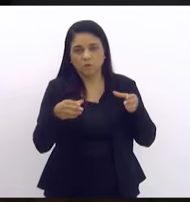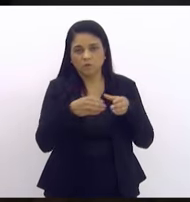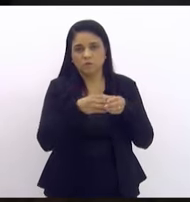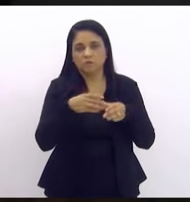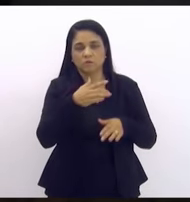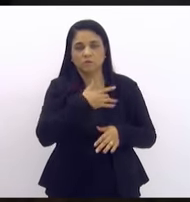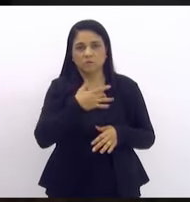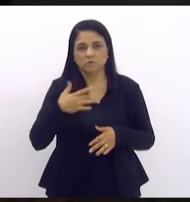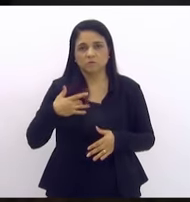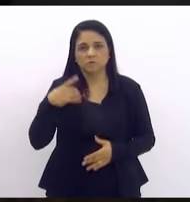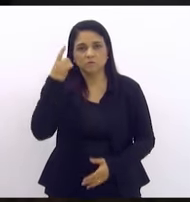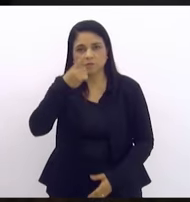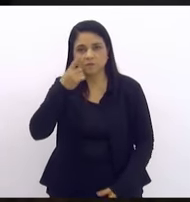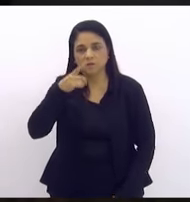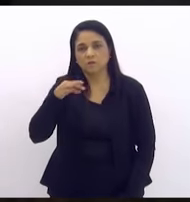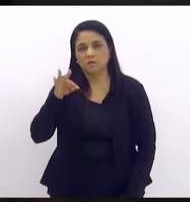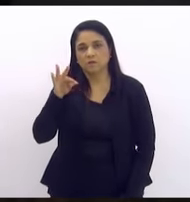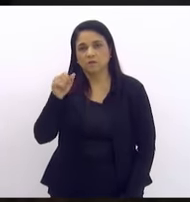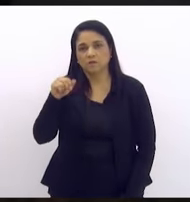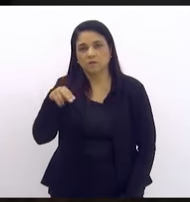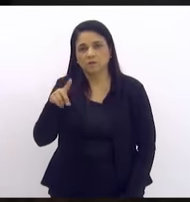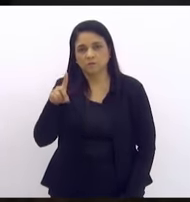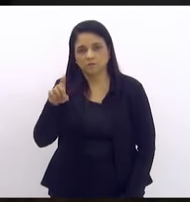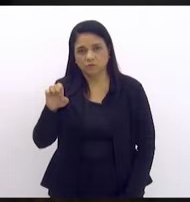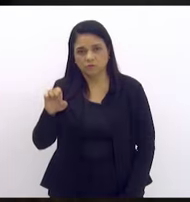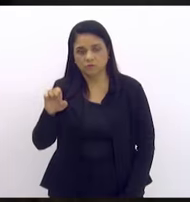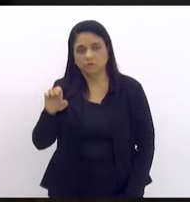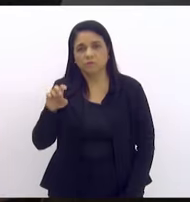Saúde, deputado Tande Vieira.